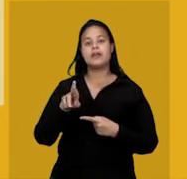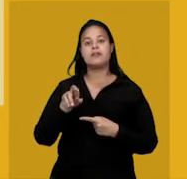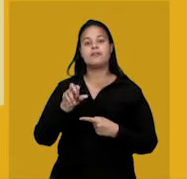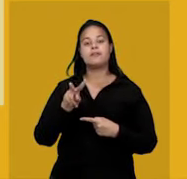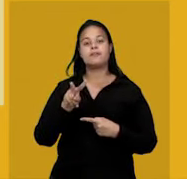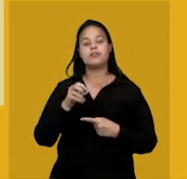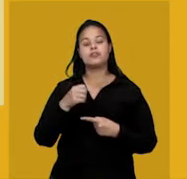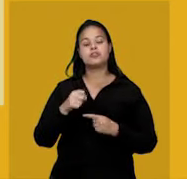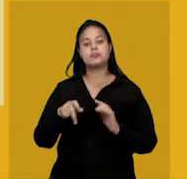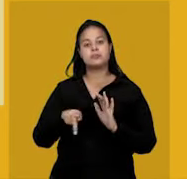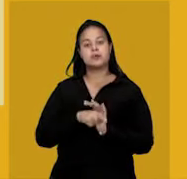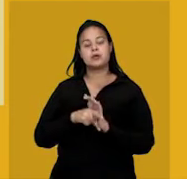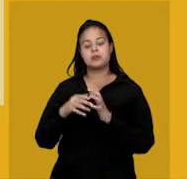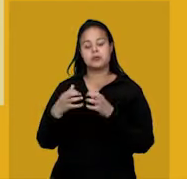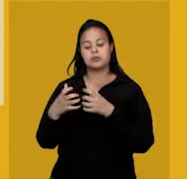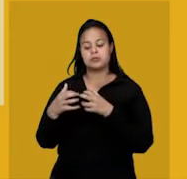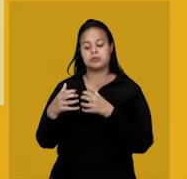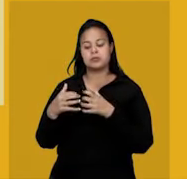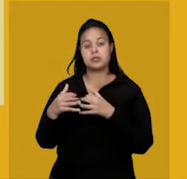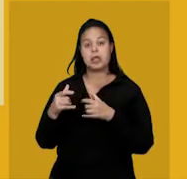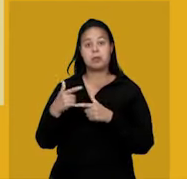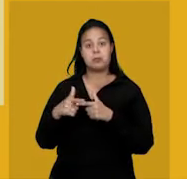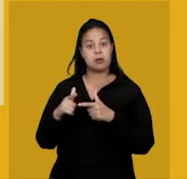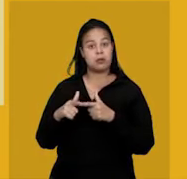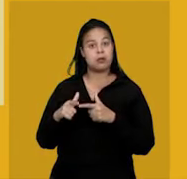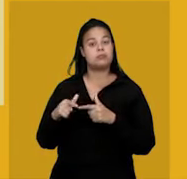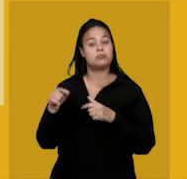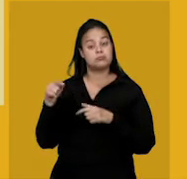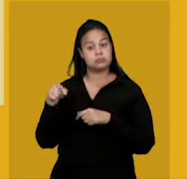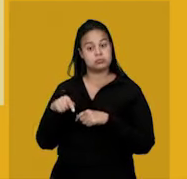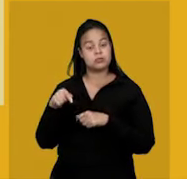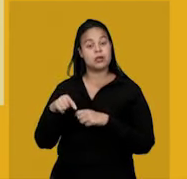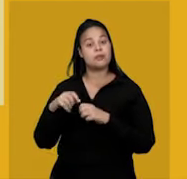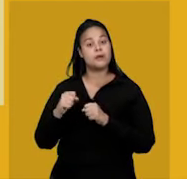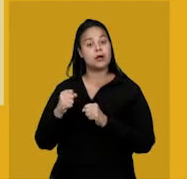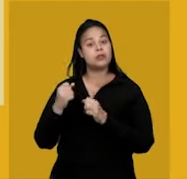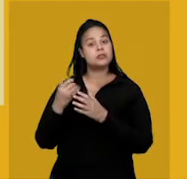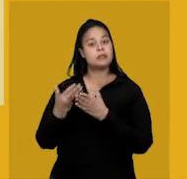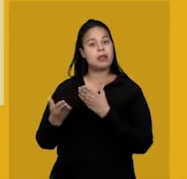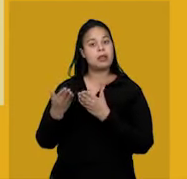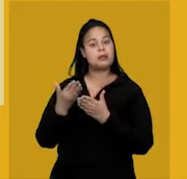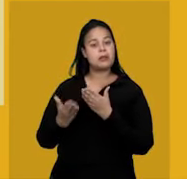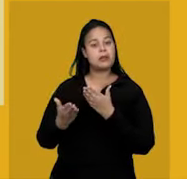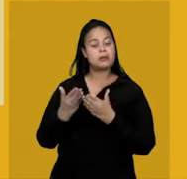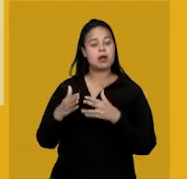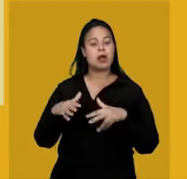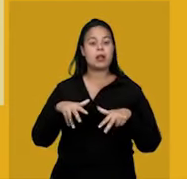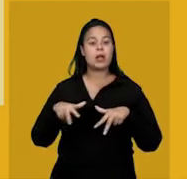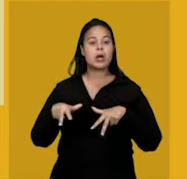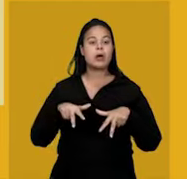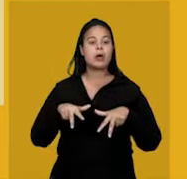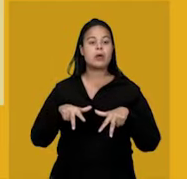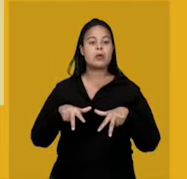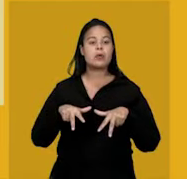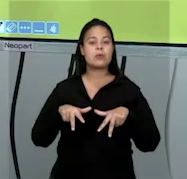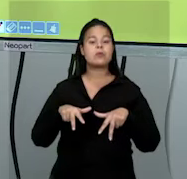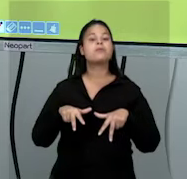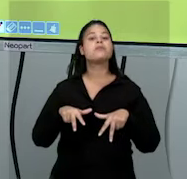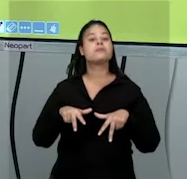nos nervos podem ser responsáveis por perdas de movimentos e alterações